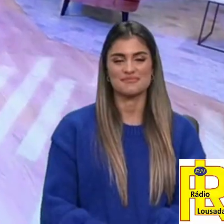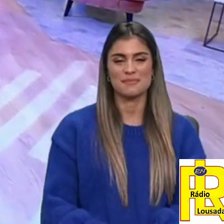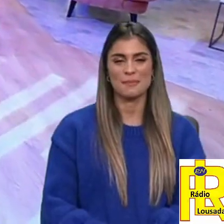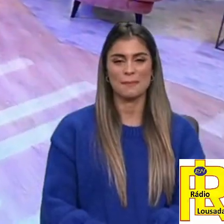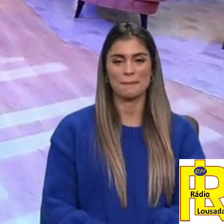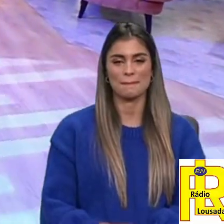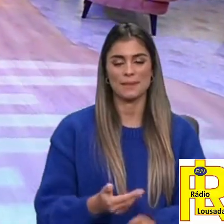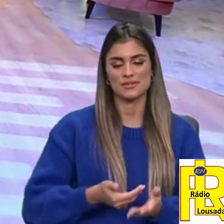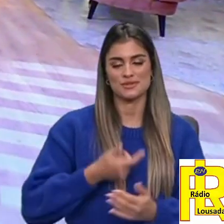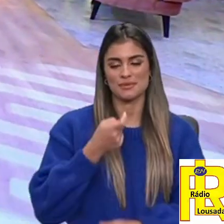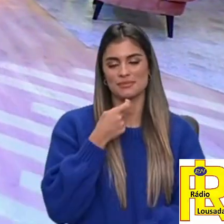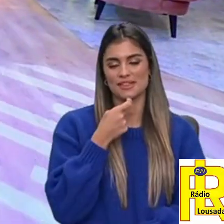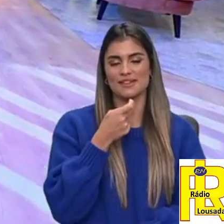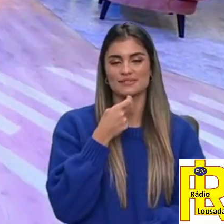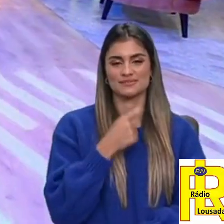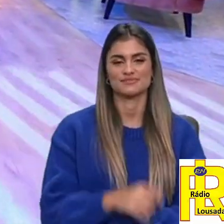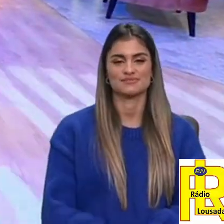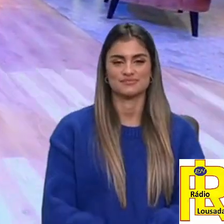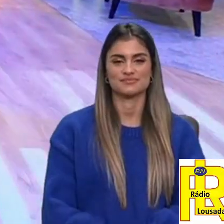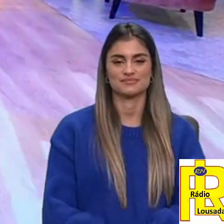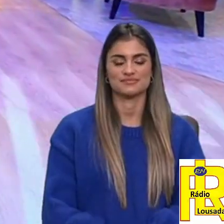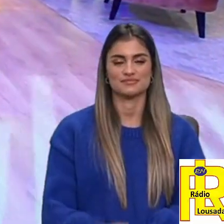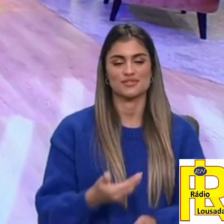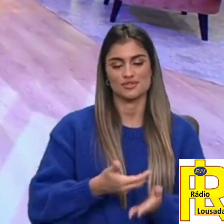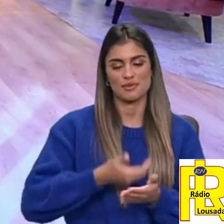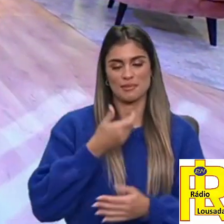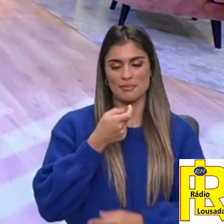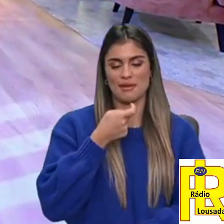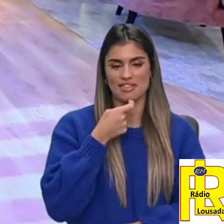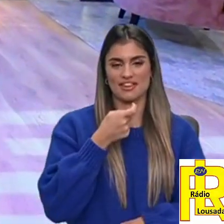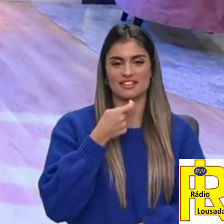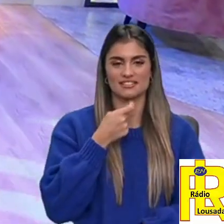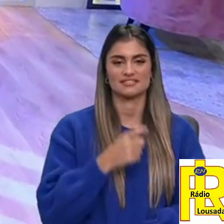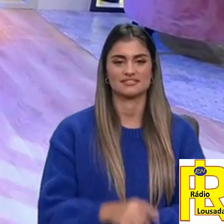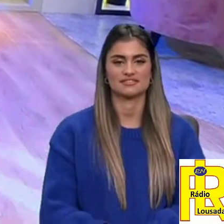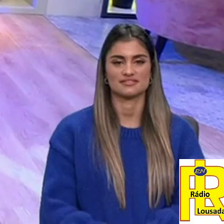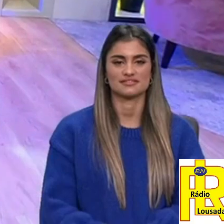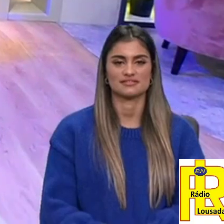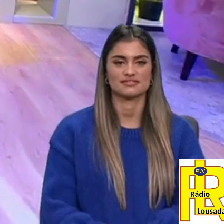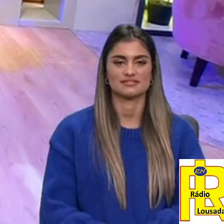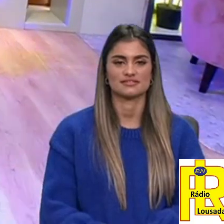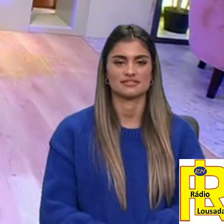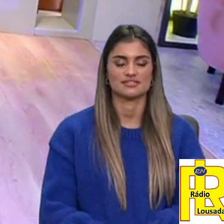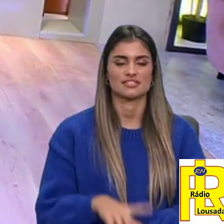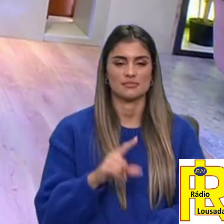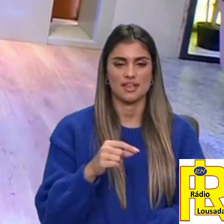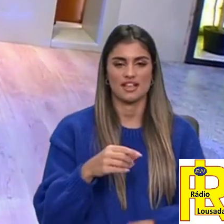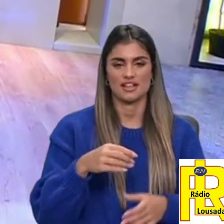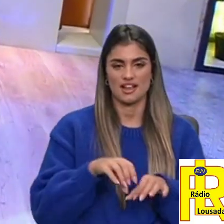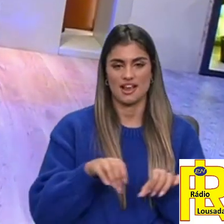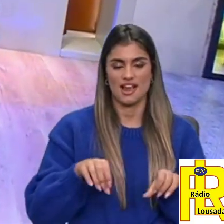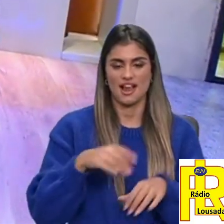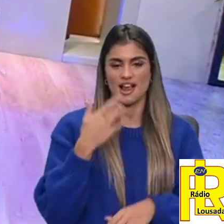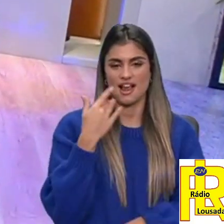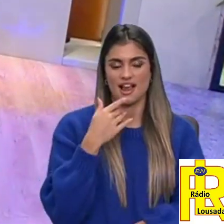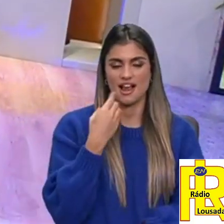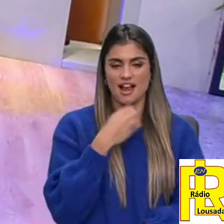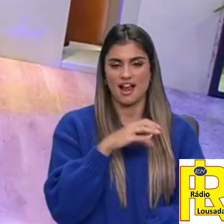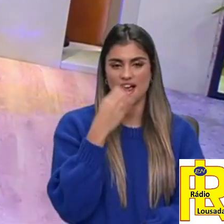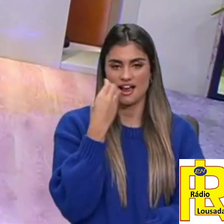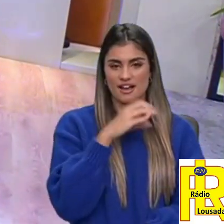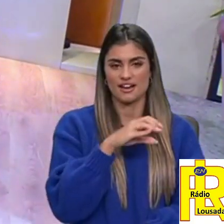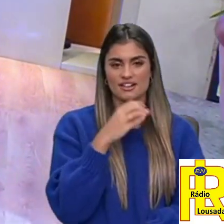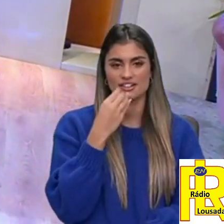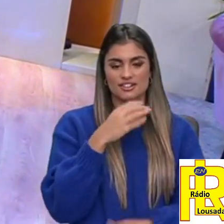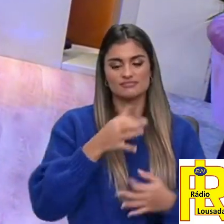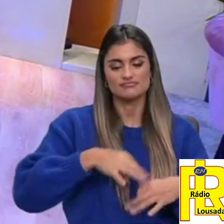Sopa de pedra, oh, sopa de pedra, oh, a prima da autocinha, trouxe o dedo vizinha, morcela da